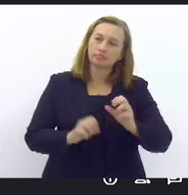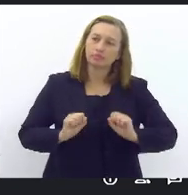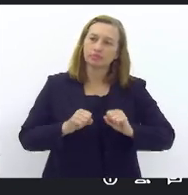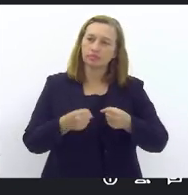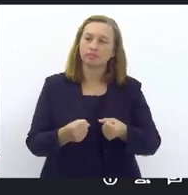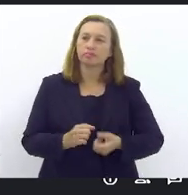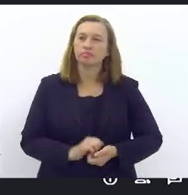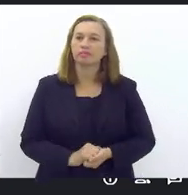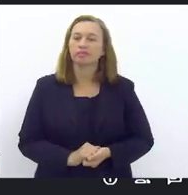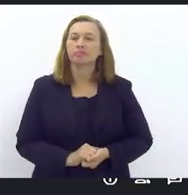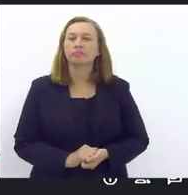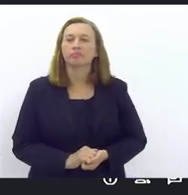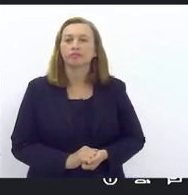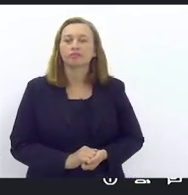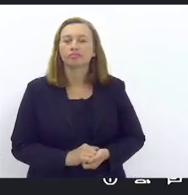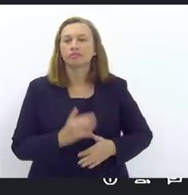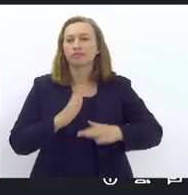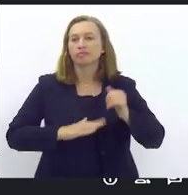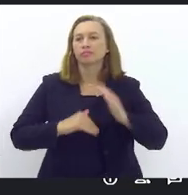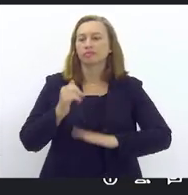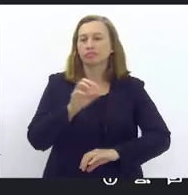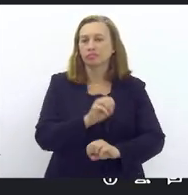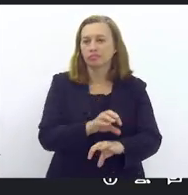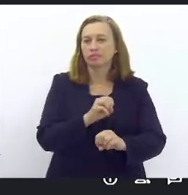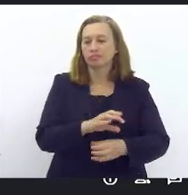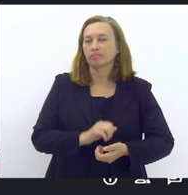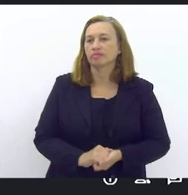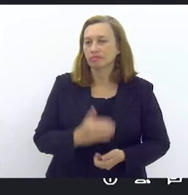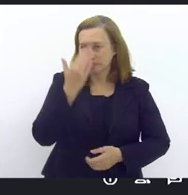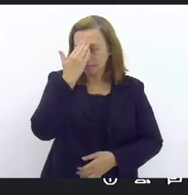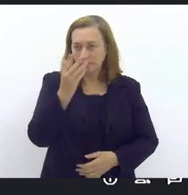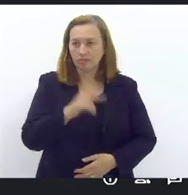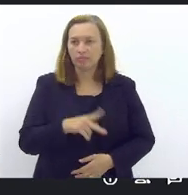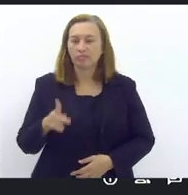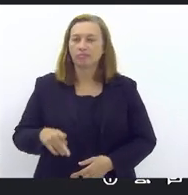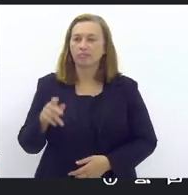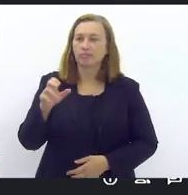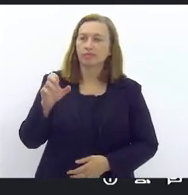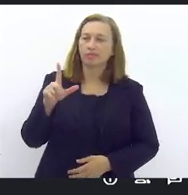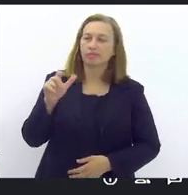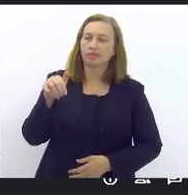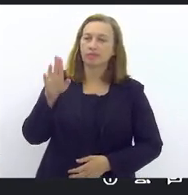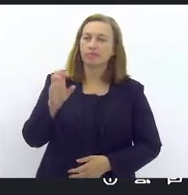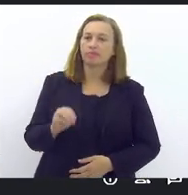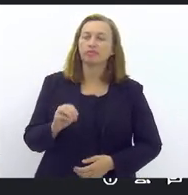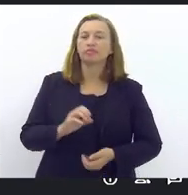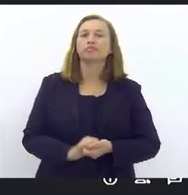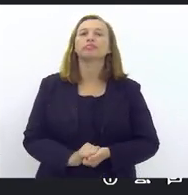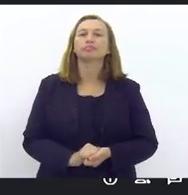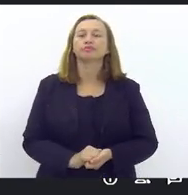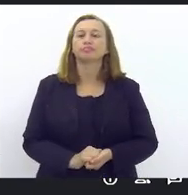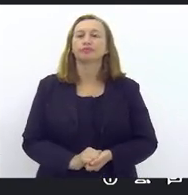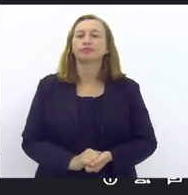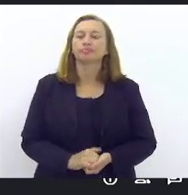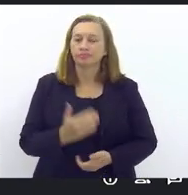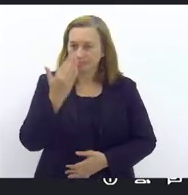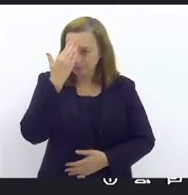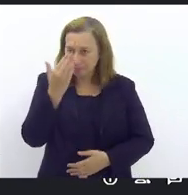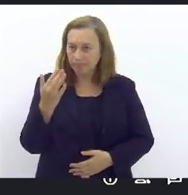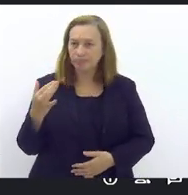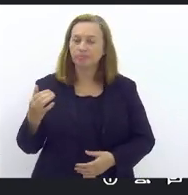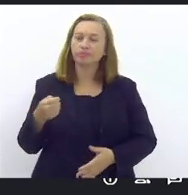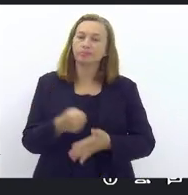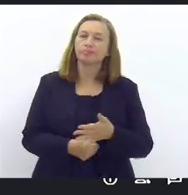da classe trabalhadora e dos profissionais da educação. Obrigado, professor Heleno. Viva a nossa CNTE. Muito obrigado por luta tão